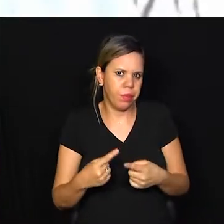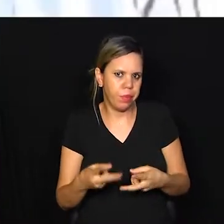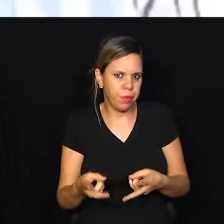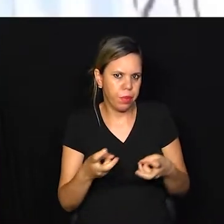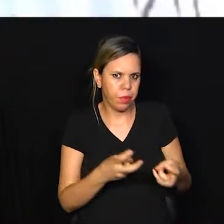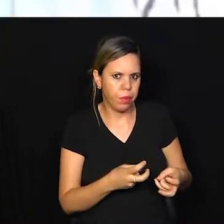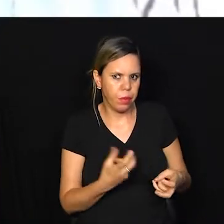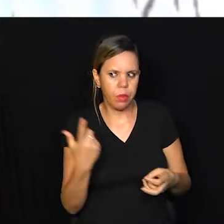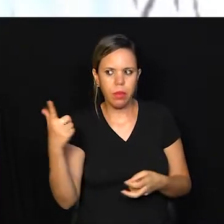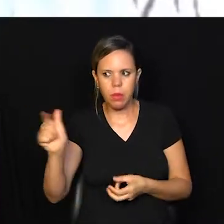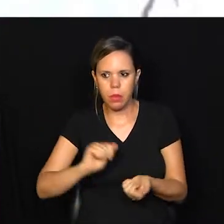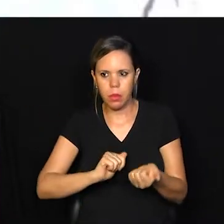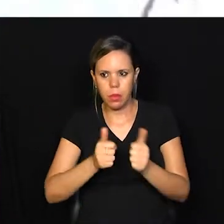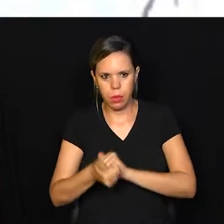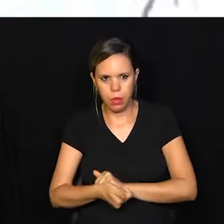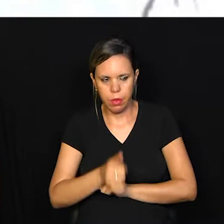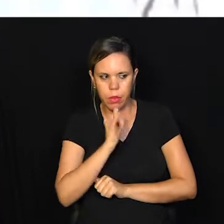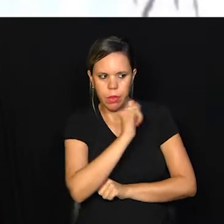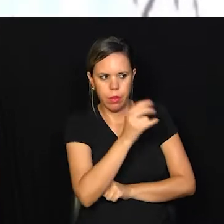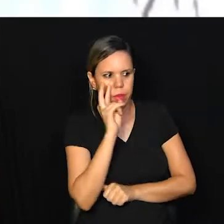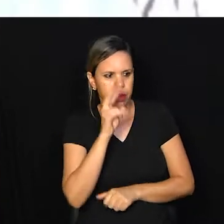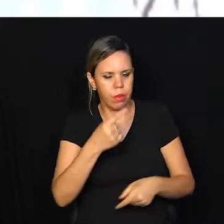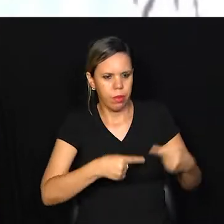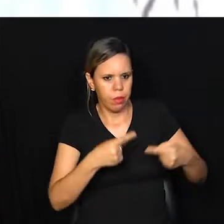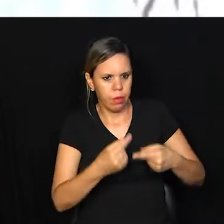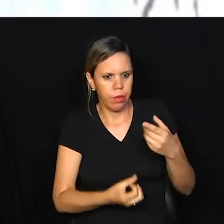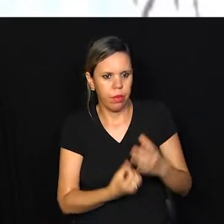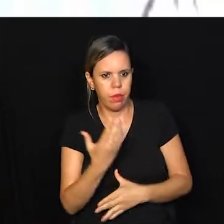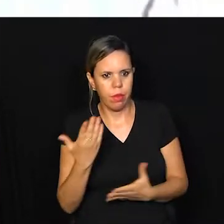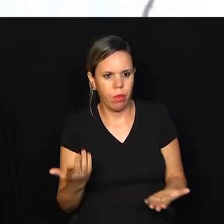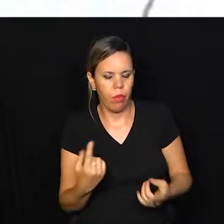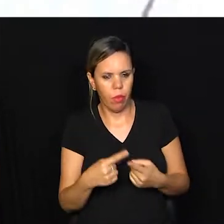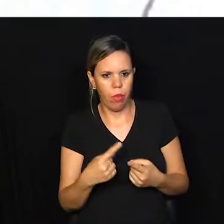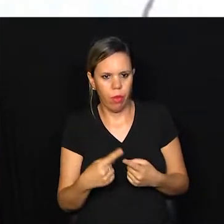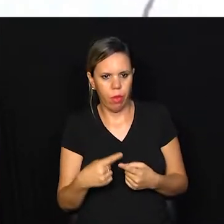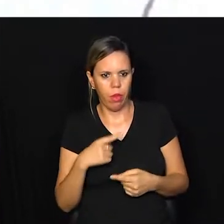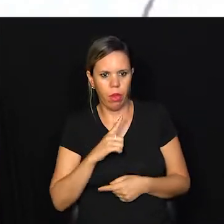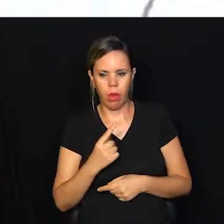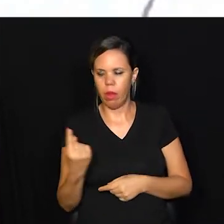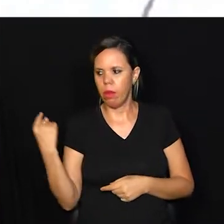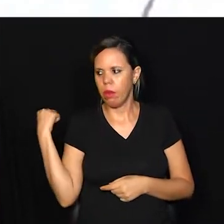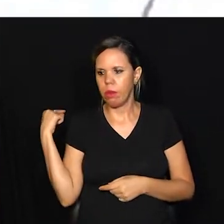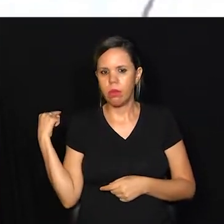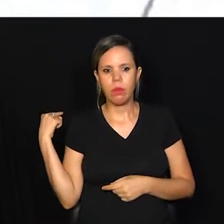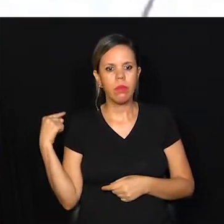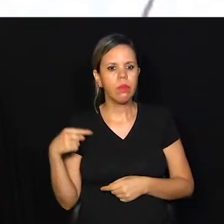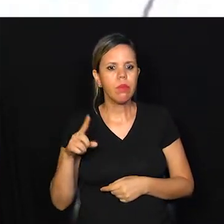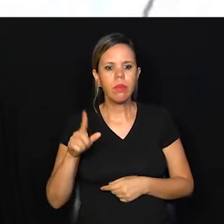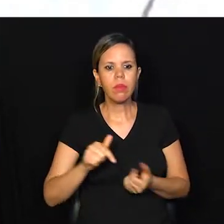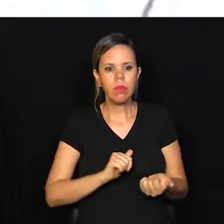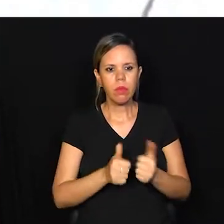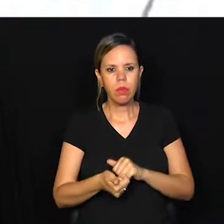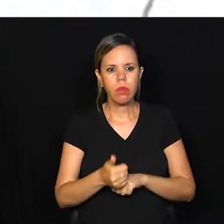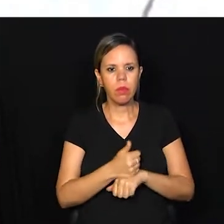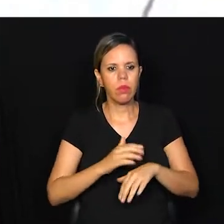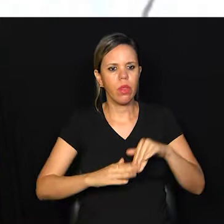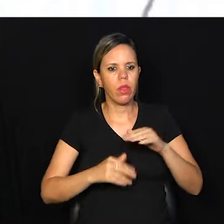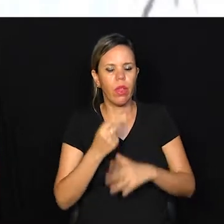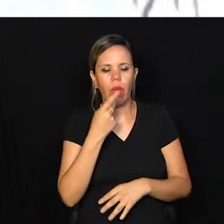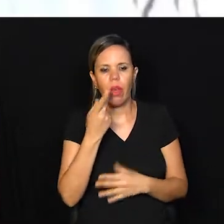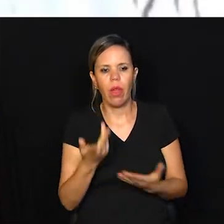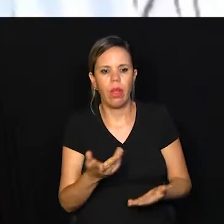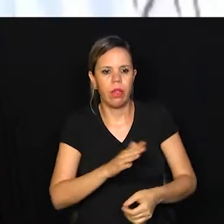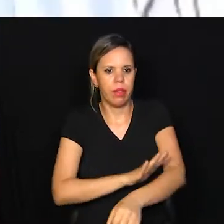vendo outros atletas denunciando, ele está vendo esse debate acontecer. Porque o que a gente tinha antes era os atletas dizendo que